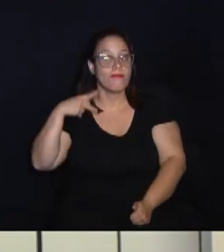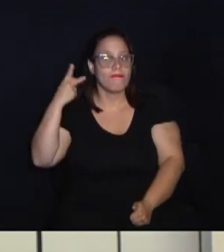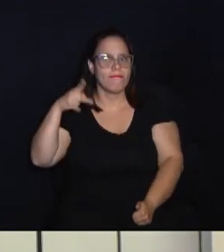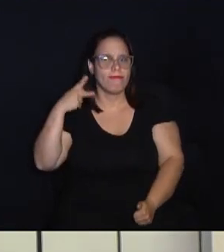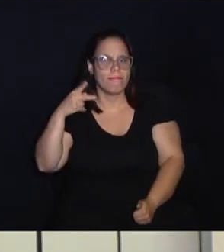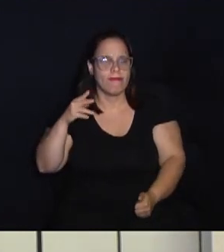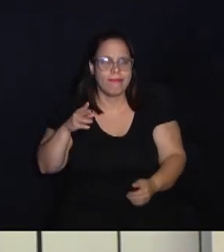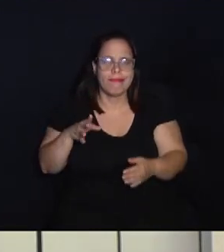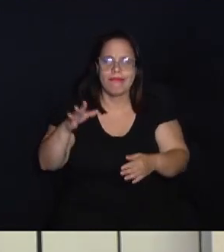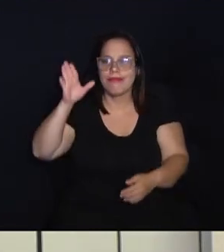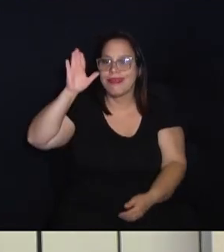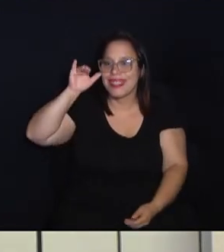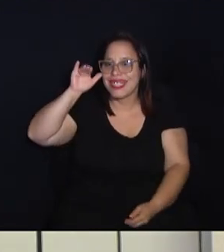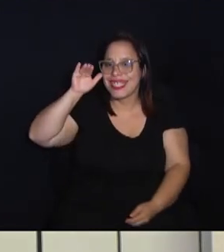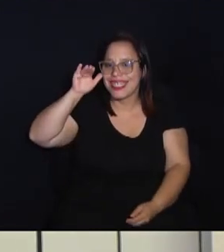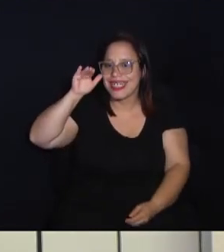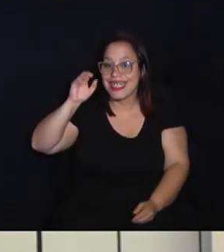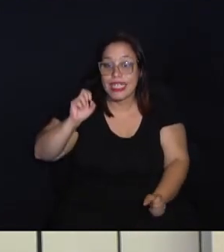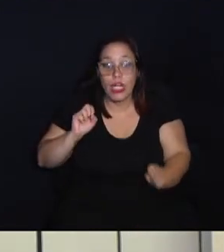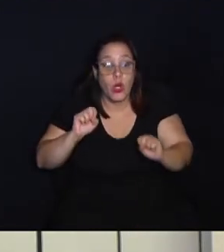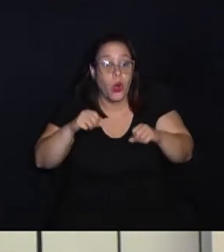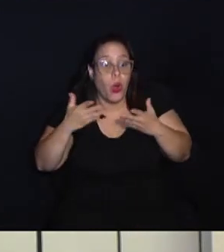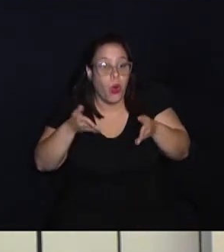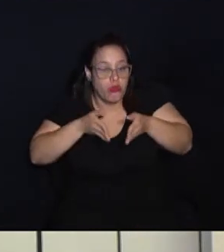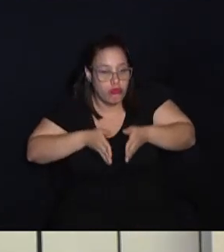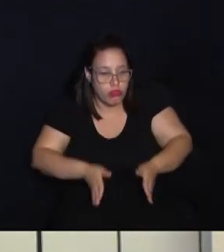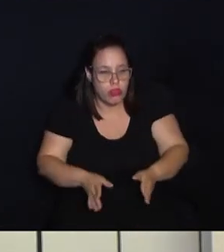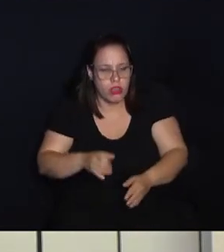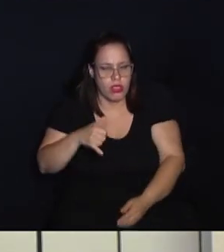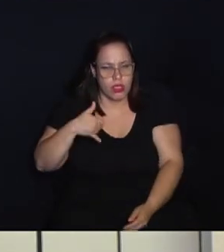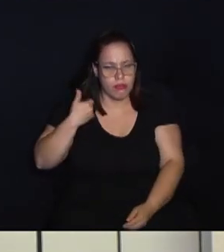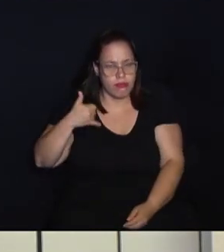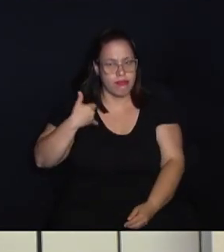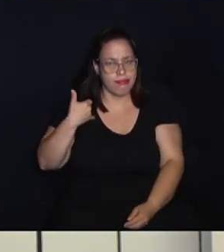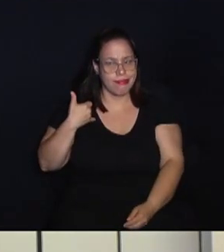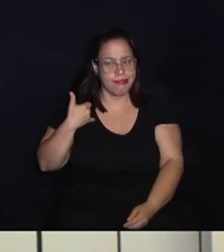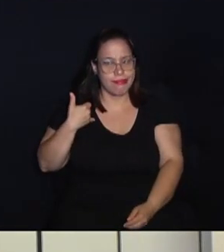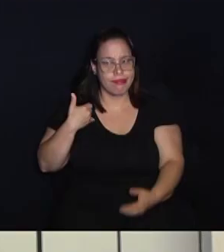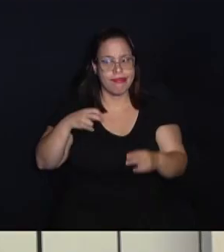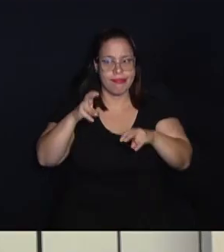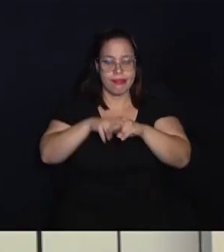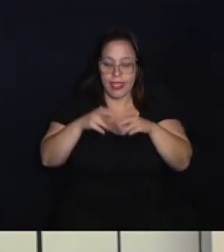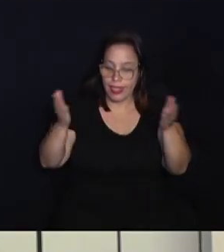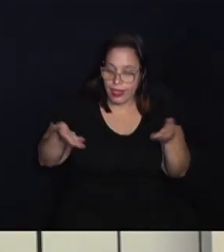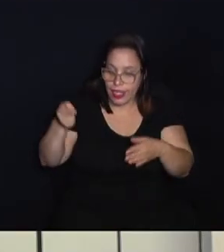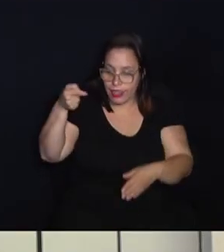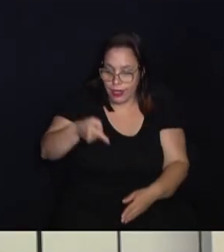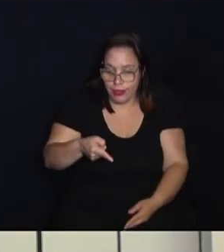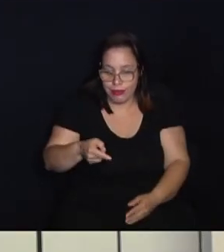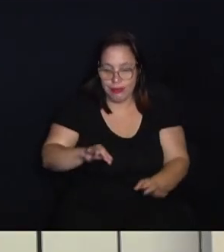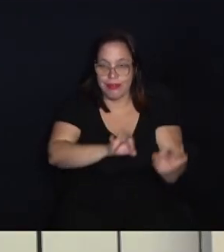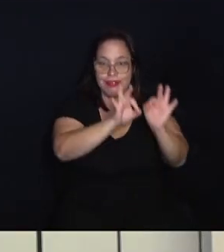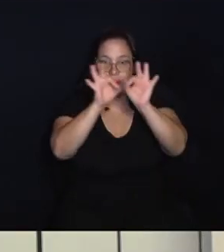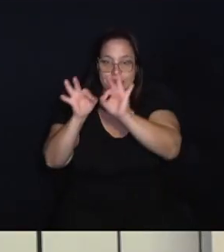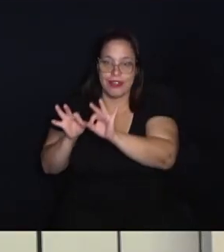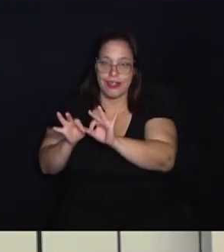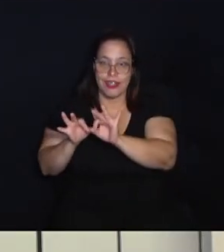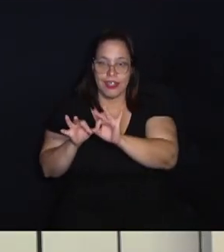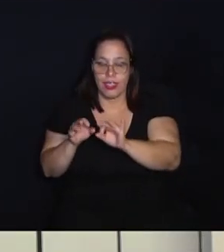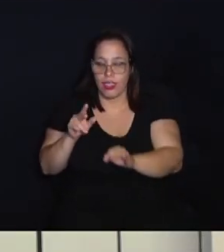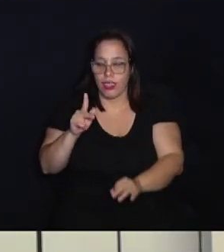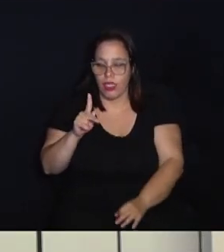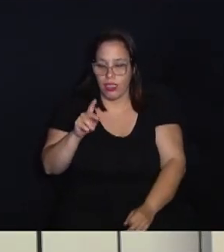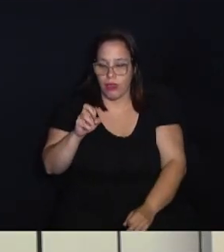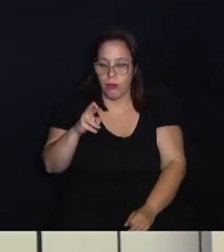parlamentar, curiosidades, onde nasceu, idade, cargos que ocupou até aqui, acompanhe o perfil.